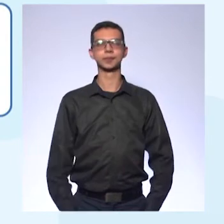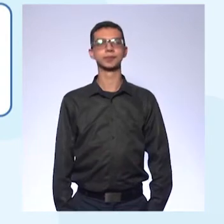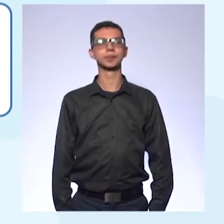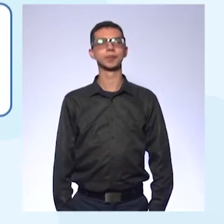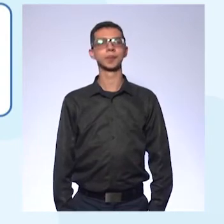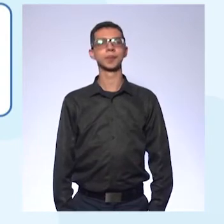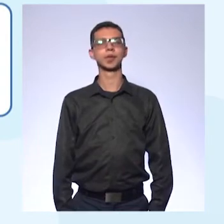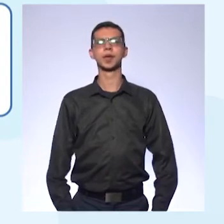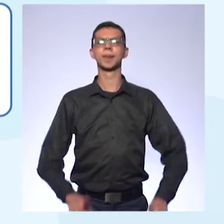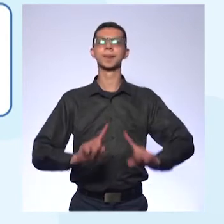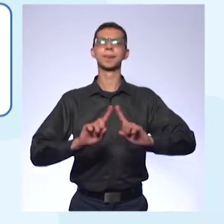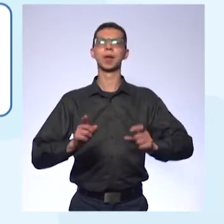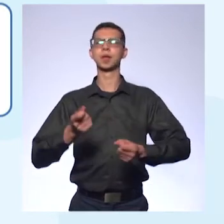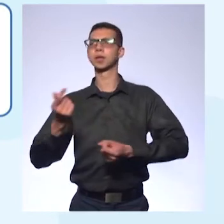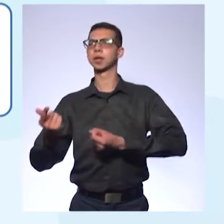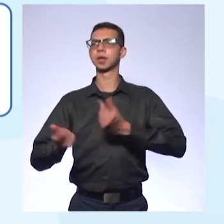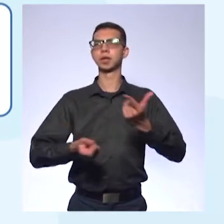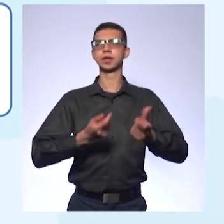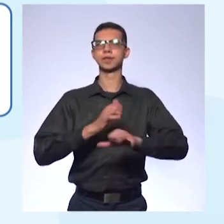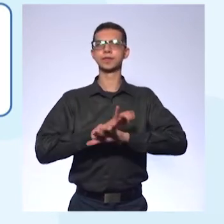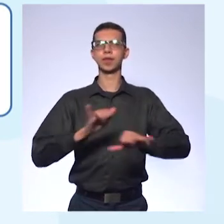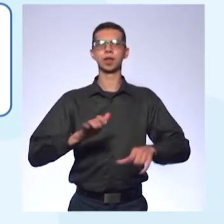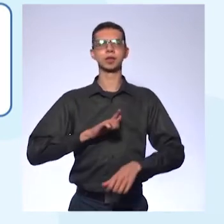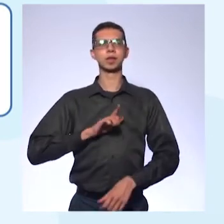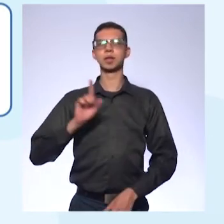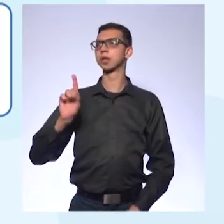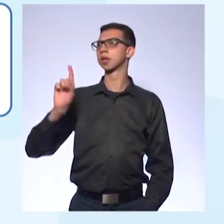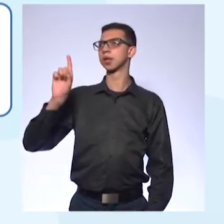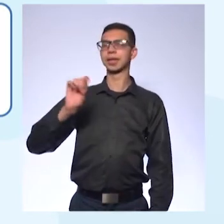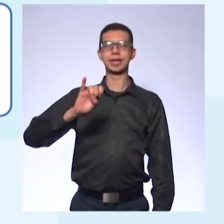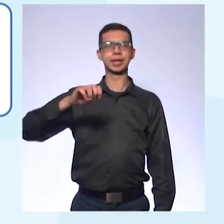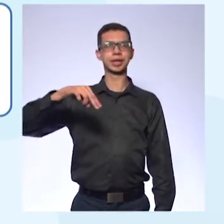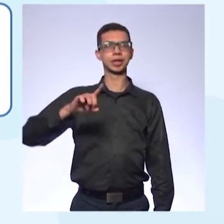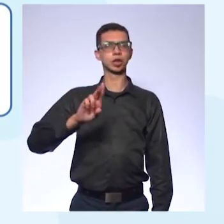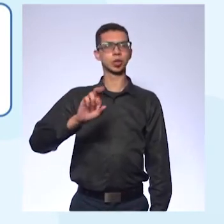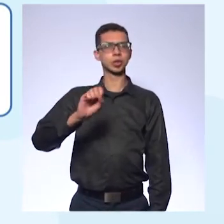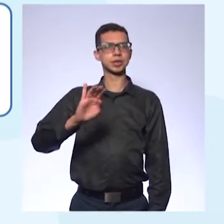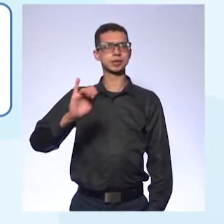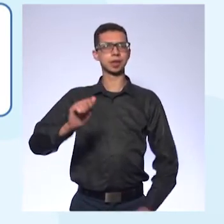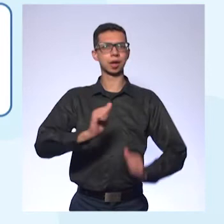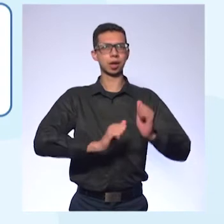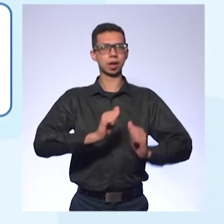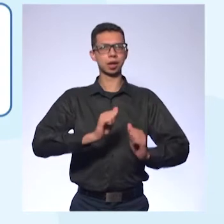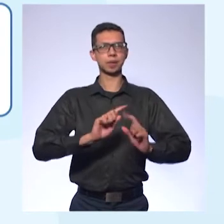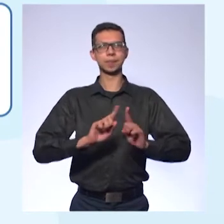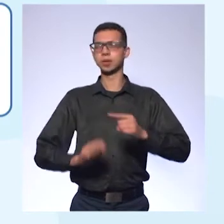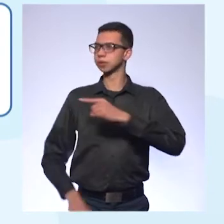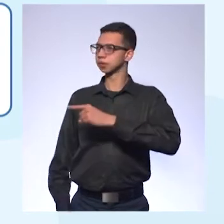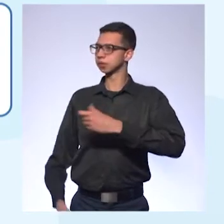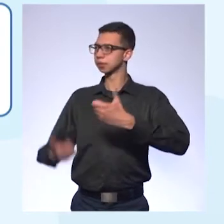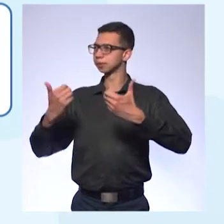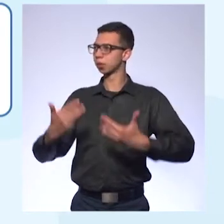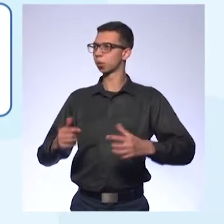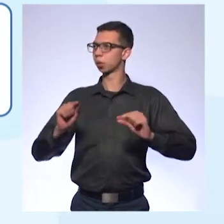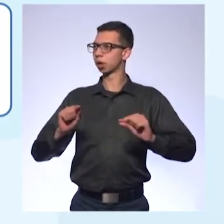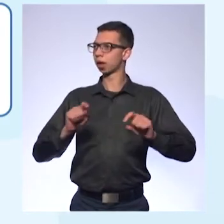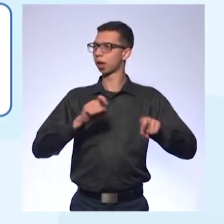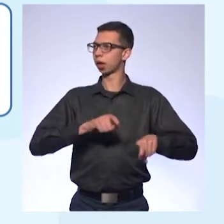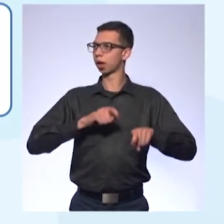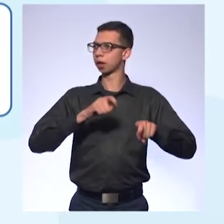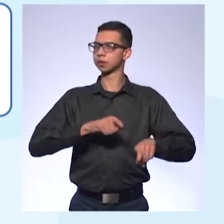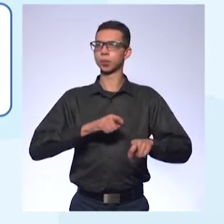Aí o aluno falou, mas professora, lá em cima está escrito indústria, e aí aqui embaixo está escrito agricultura. São processos,